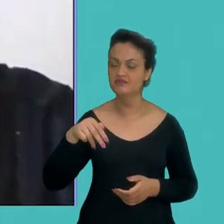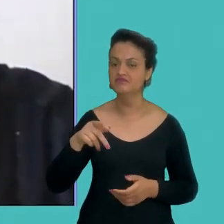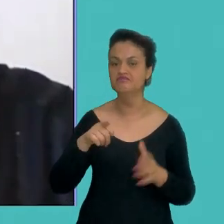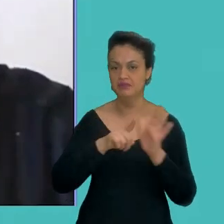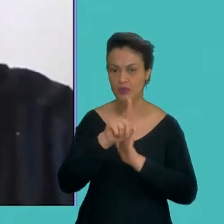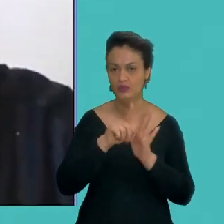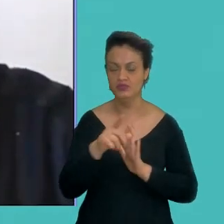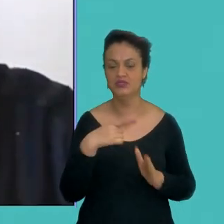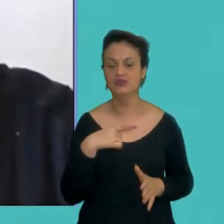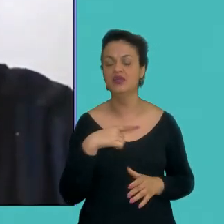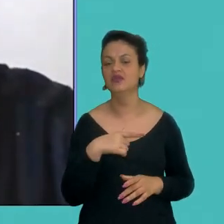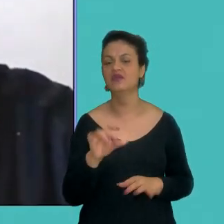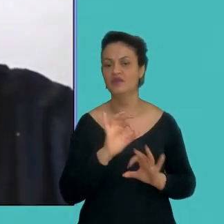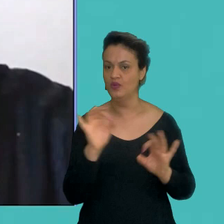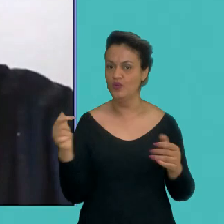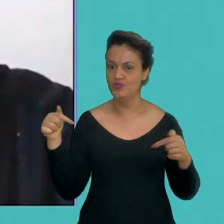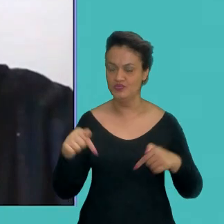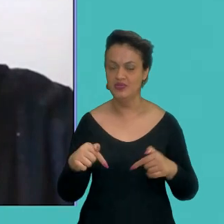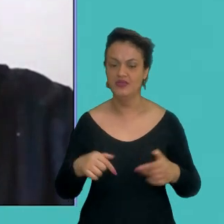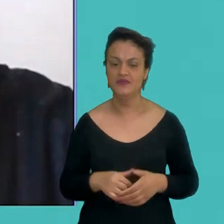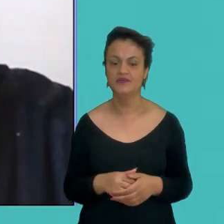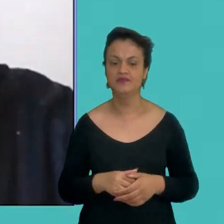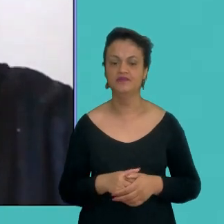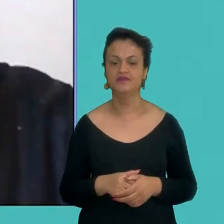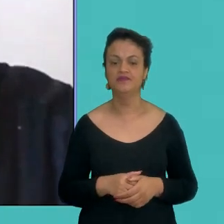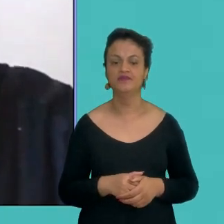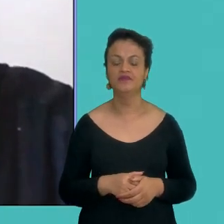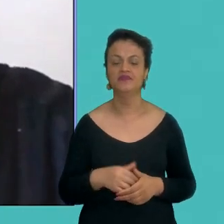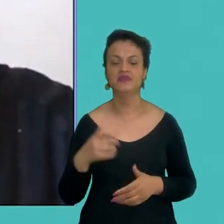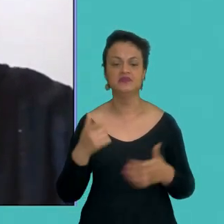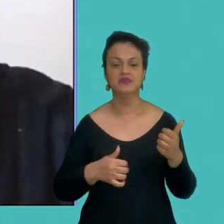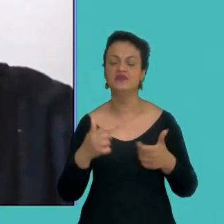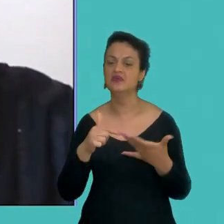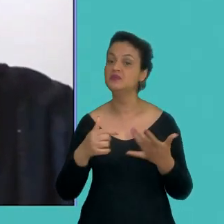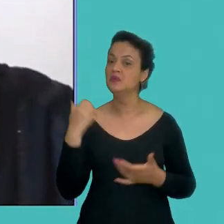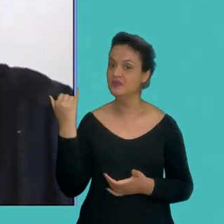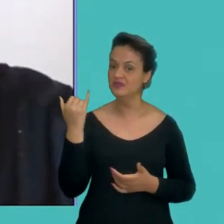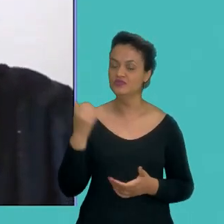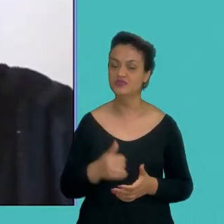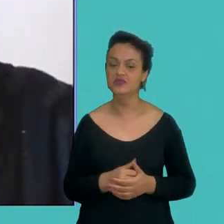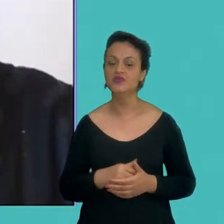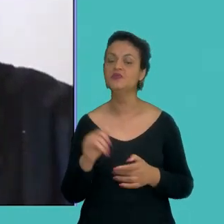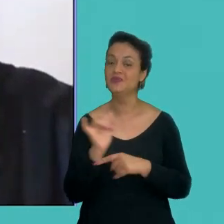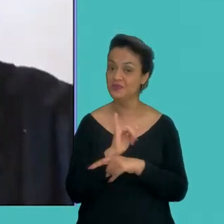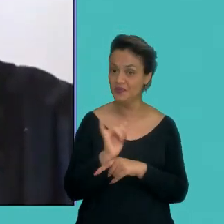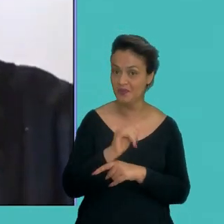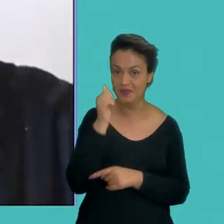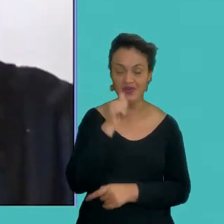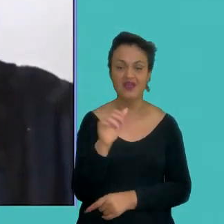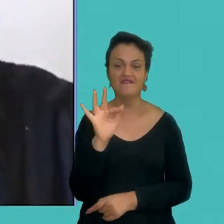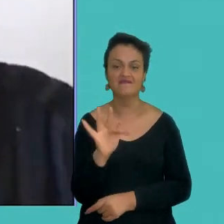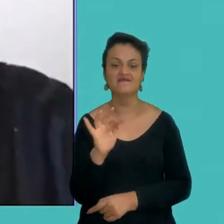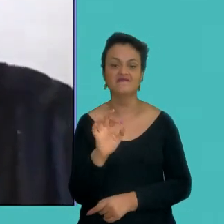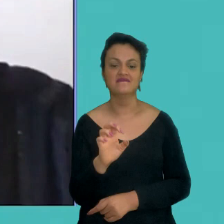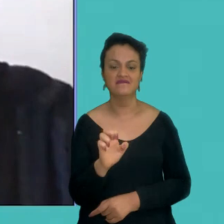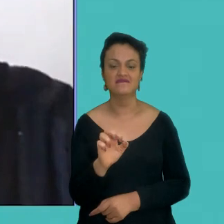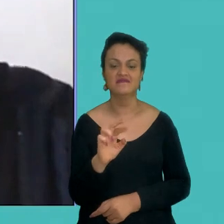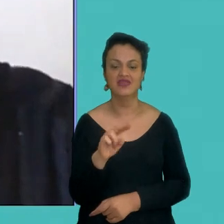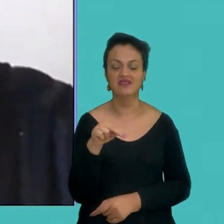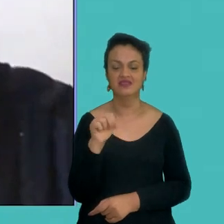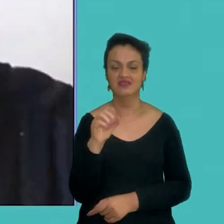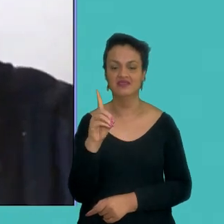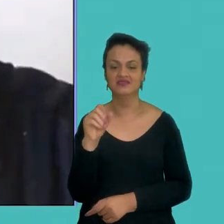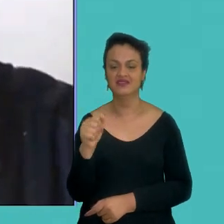já vou voltar para a Miriam, que ela tem uma pergunta, excelente o encontro, jornalismo de qualidade fundamental. No YouTube, a Fernanda